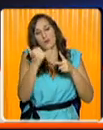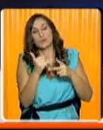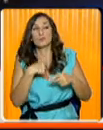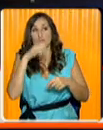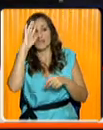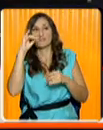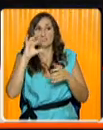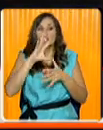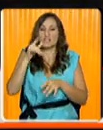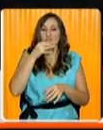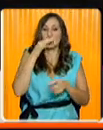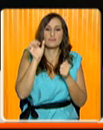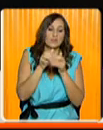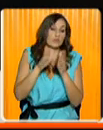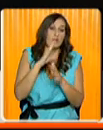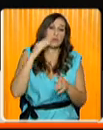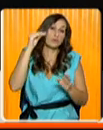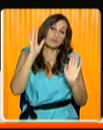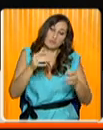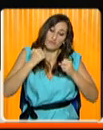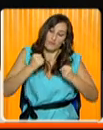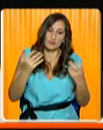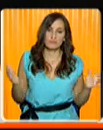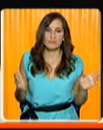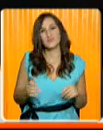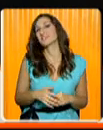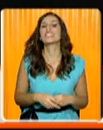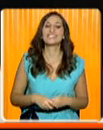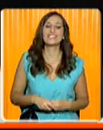falar deste tipo, mas somos todos adultos e temos de ser fortes.